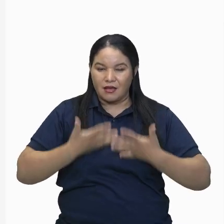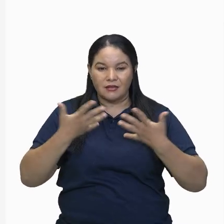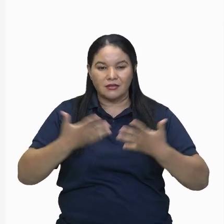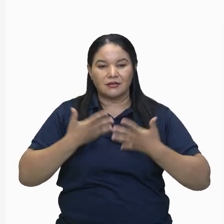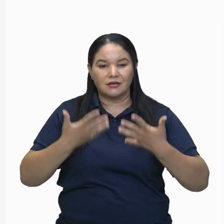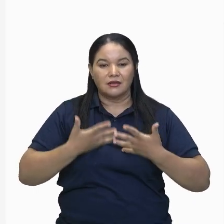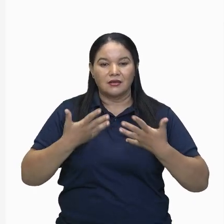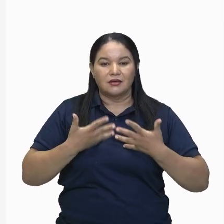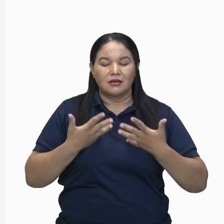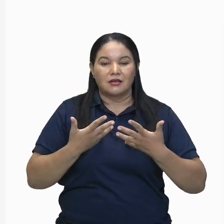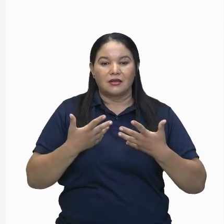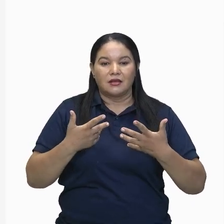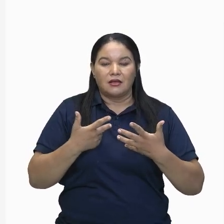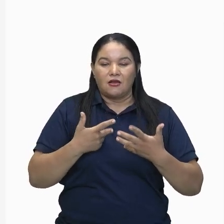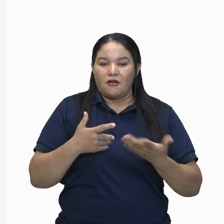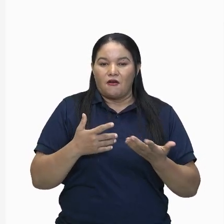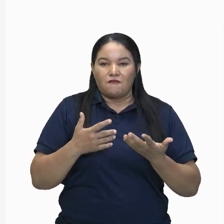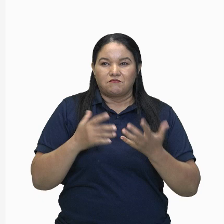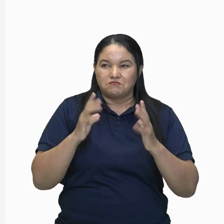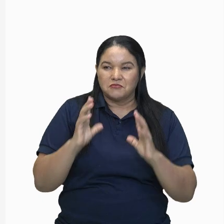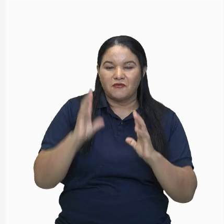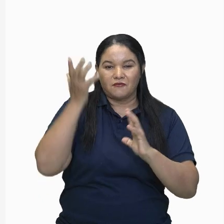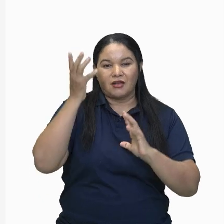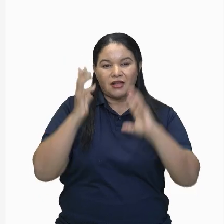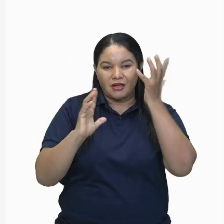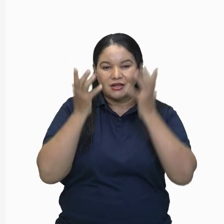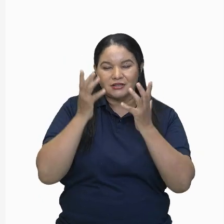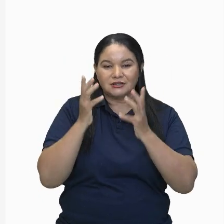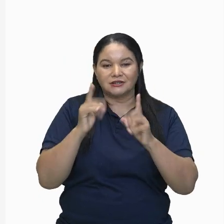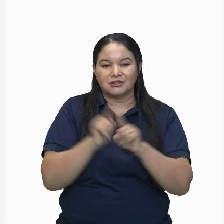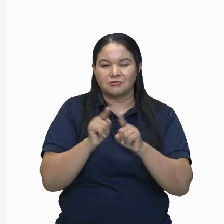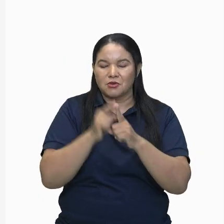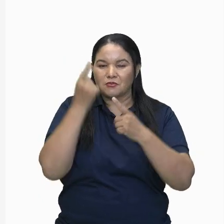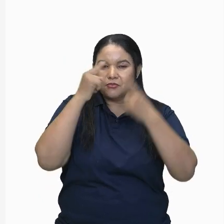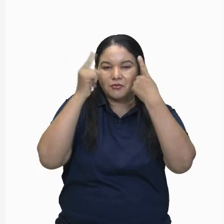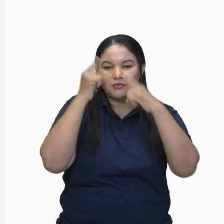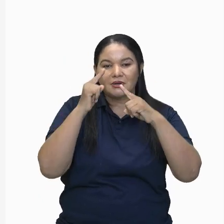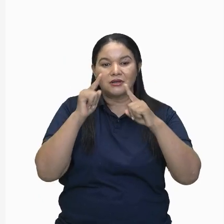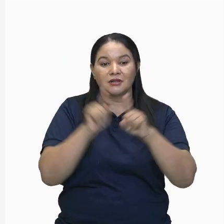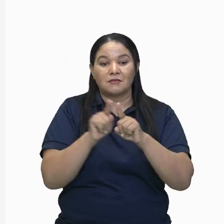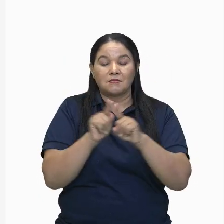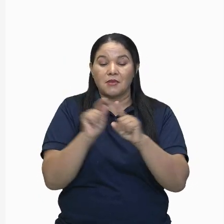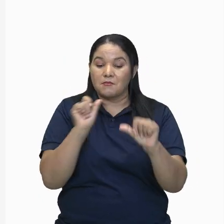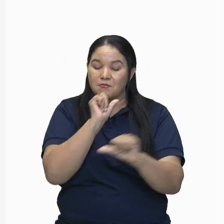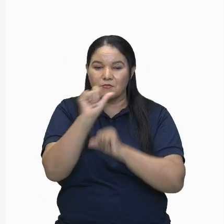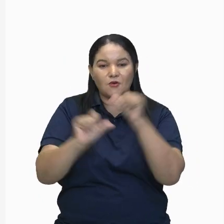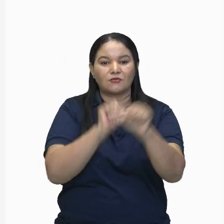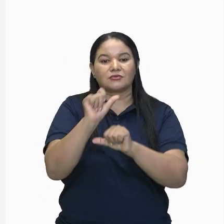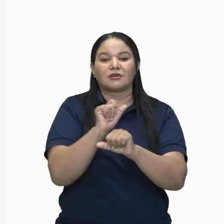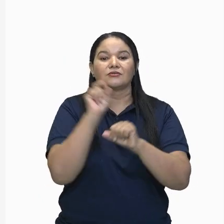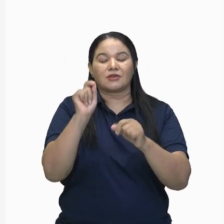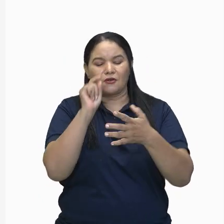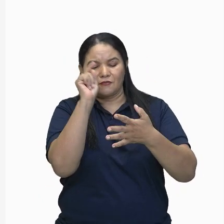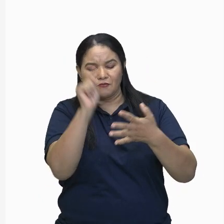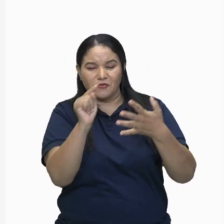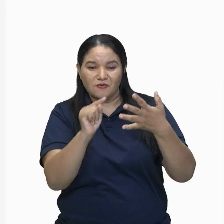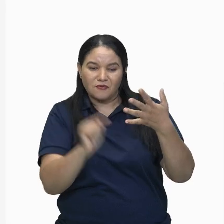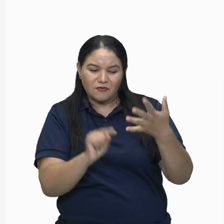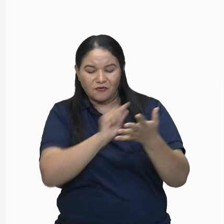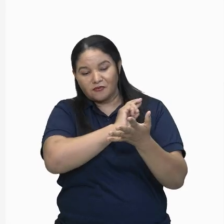né? A festa, a criatividade, transmutando seus valores, ou